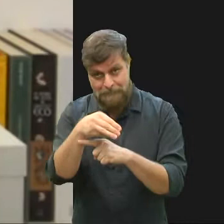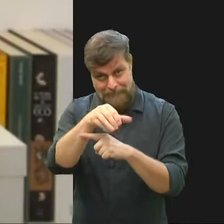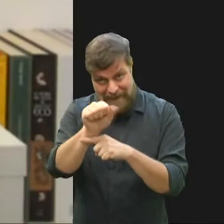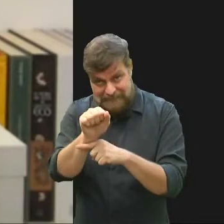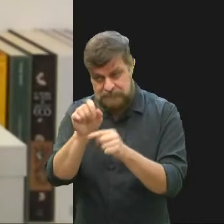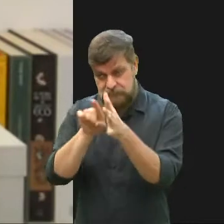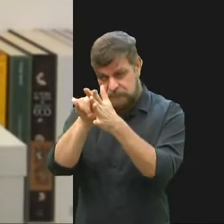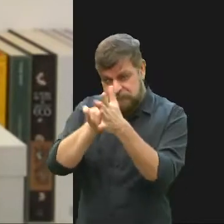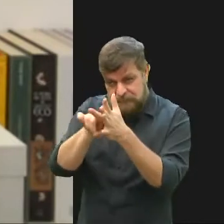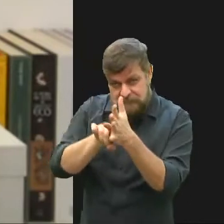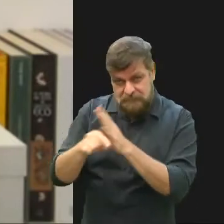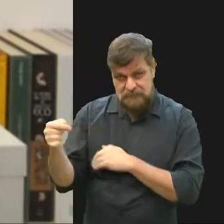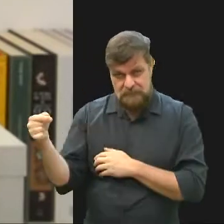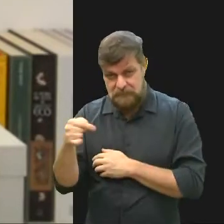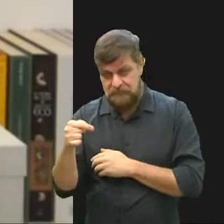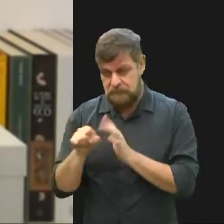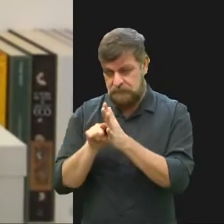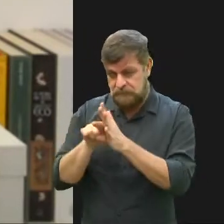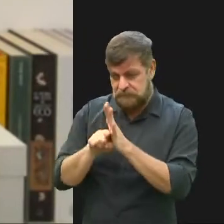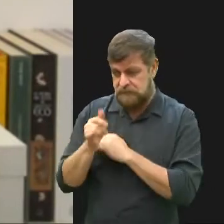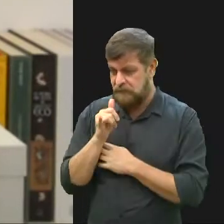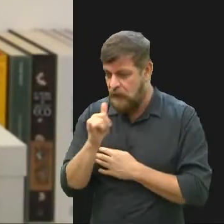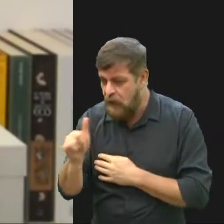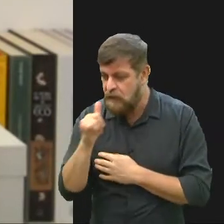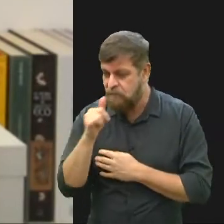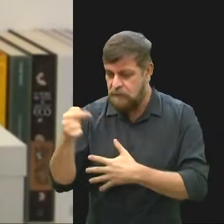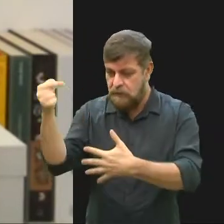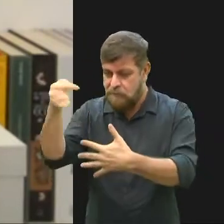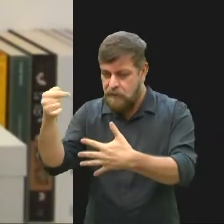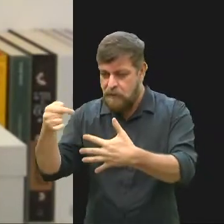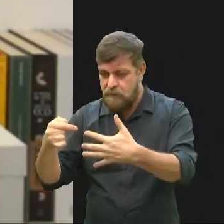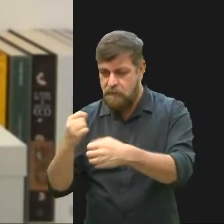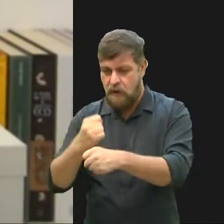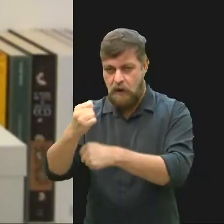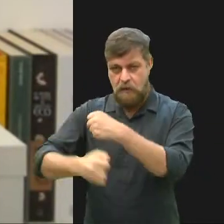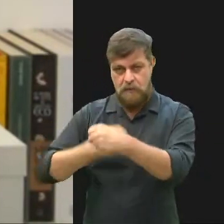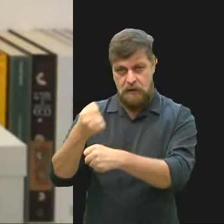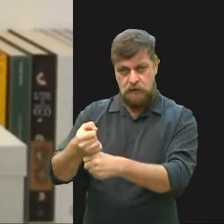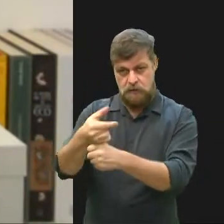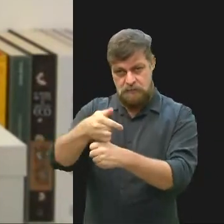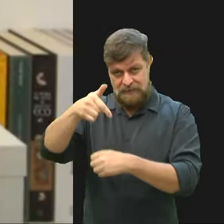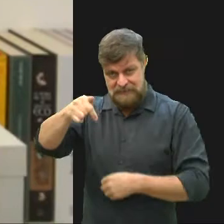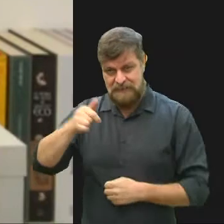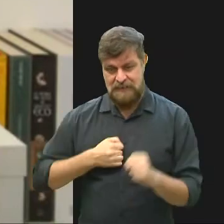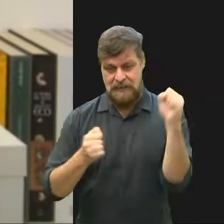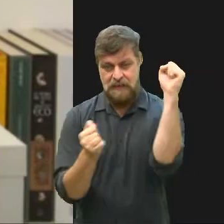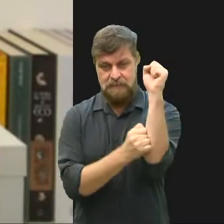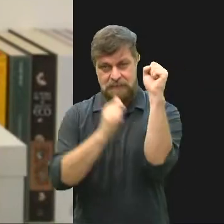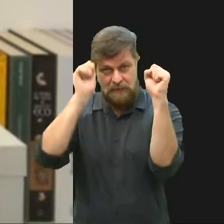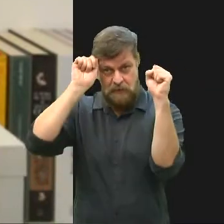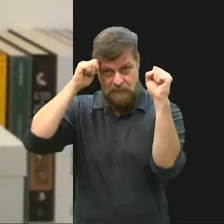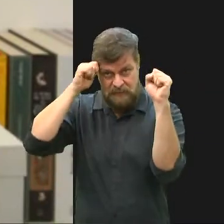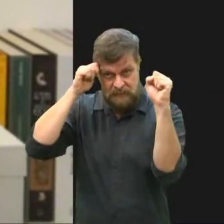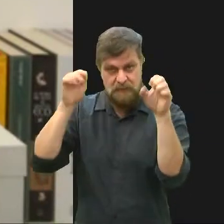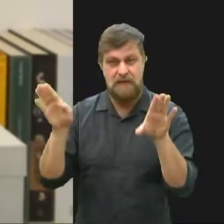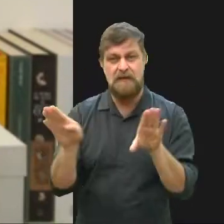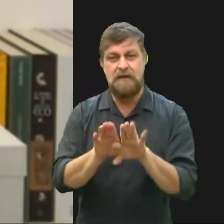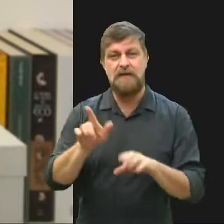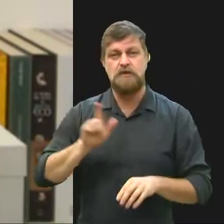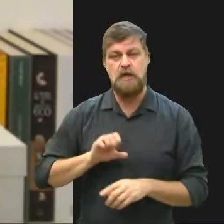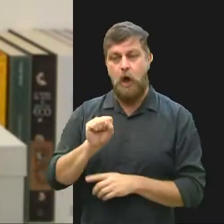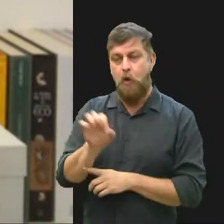Energética, da Empresa de Pesquisa Energética, com ano base em 2017, além do carvão vegetal, eles correspondiam